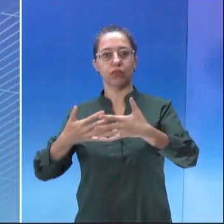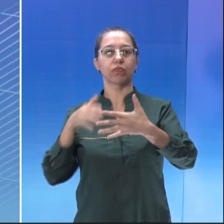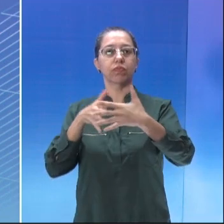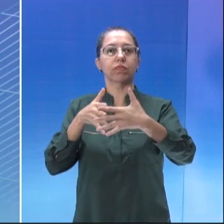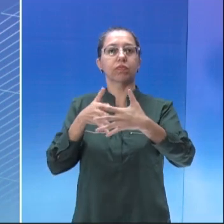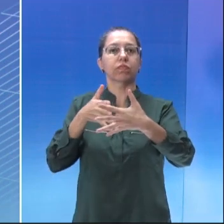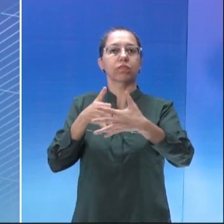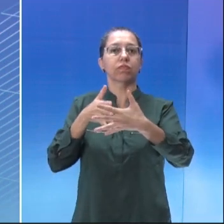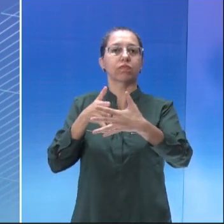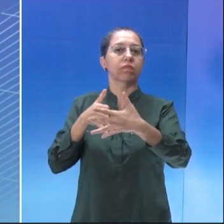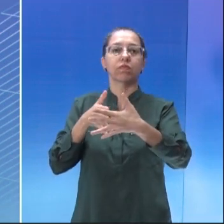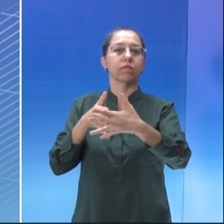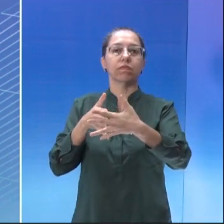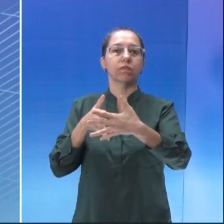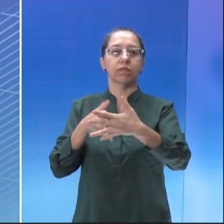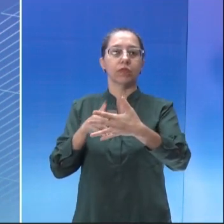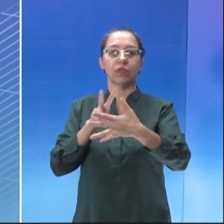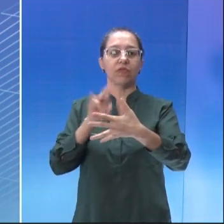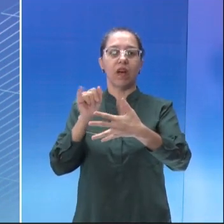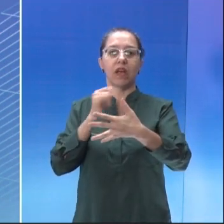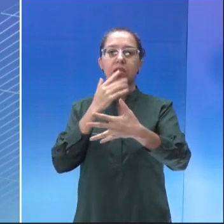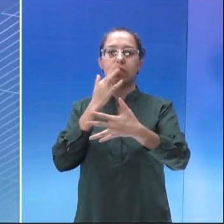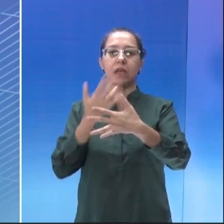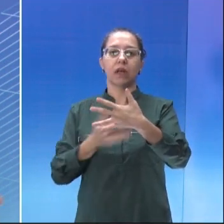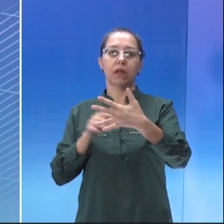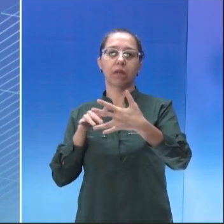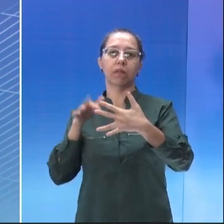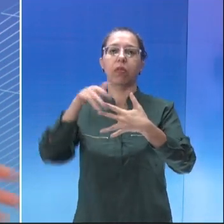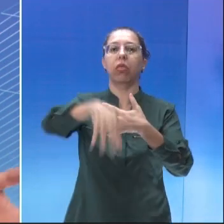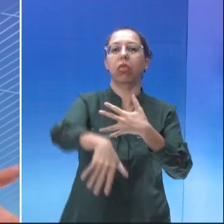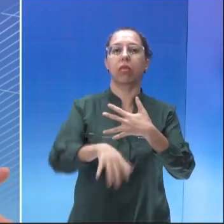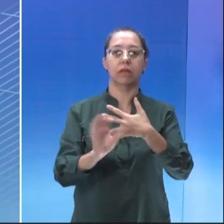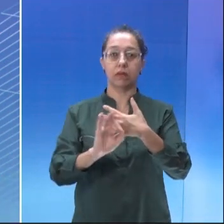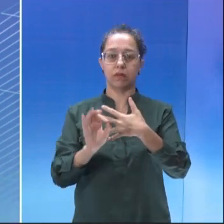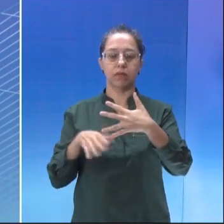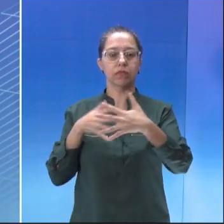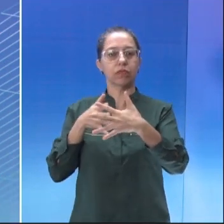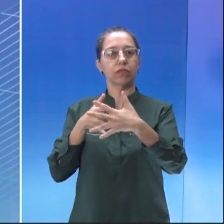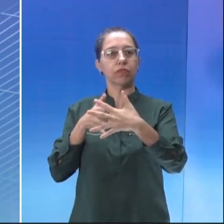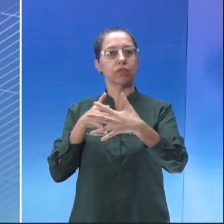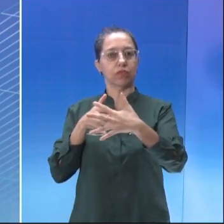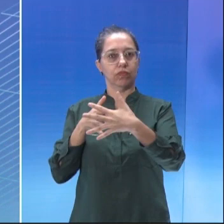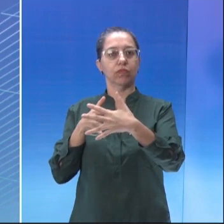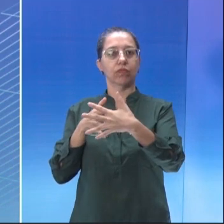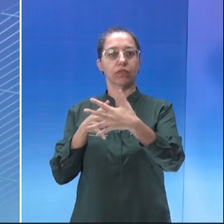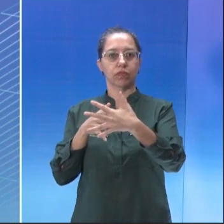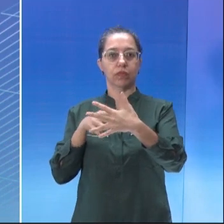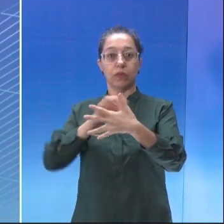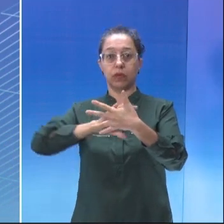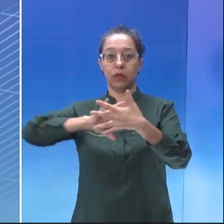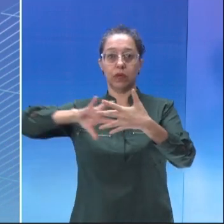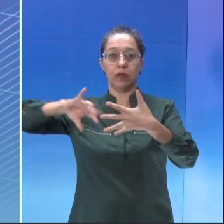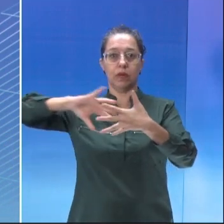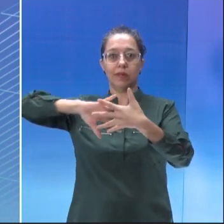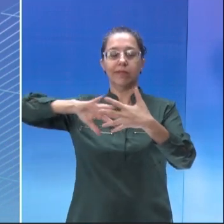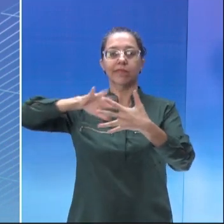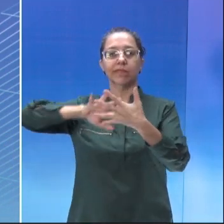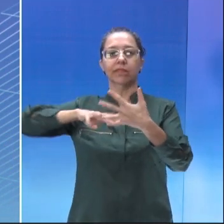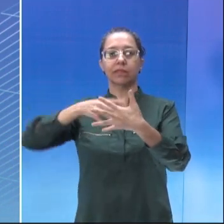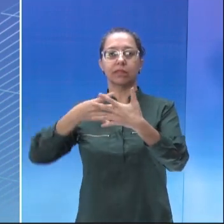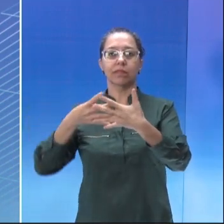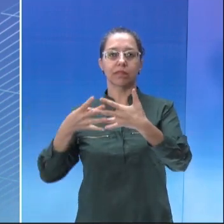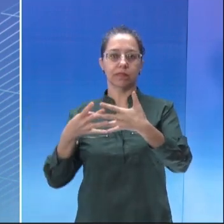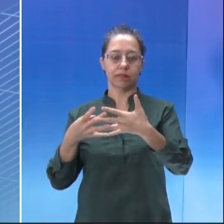parede, e aí então vai ocorrer a estancagem do sangue. Você não vai ter mais aí a perda de sangue.